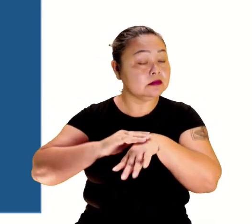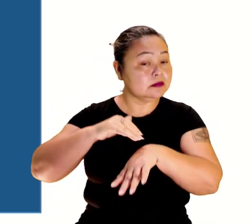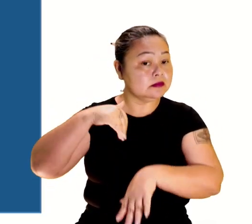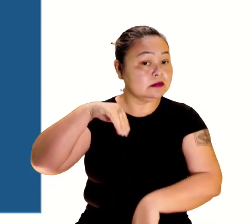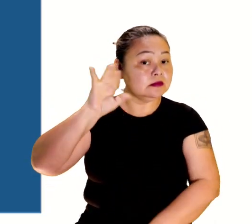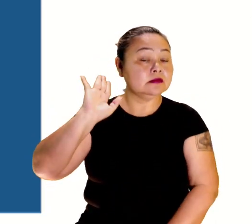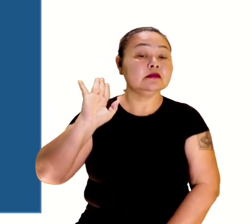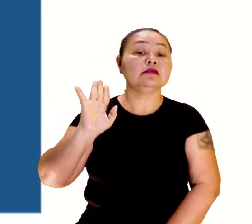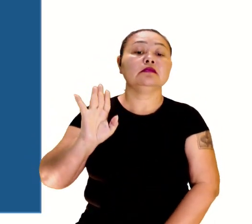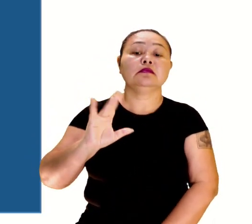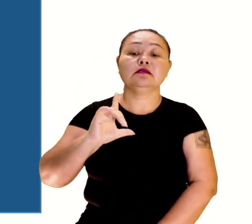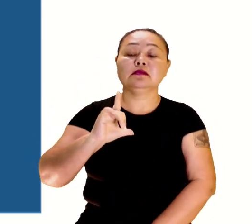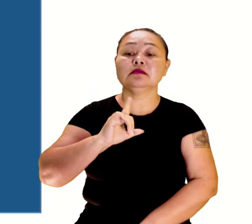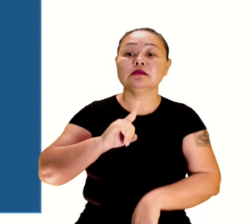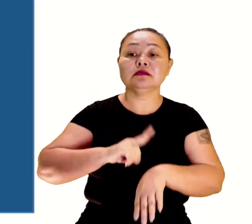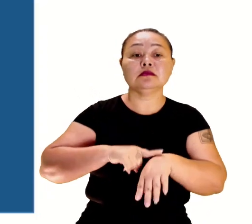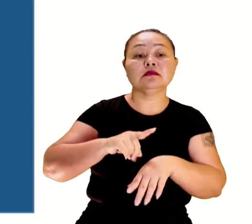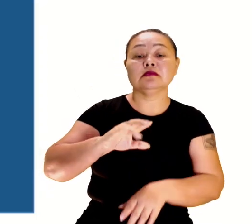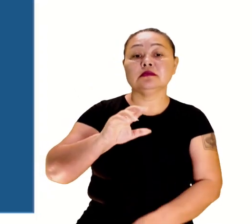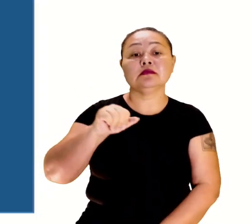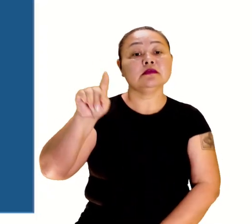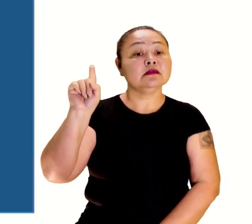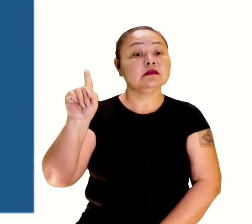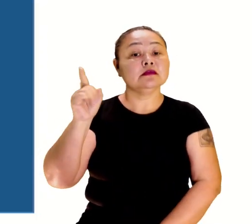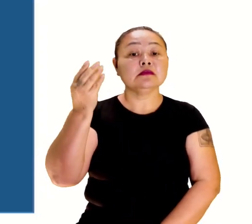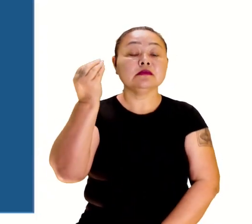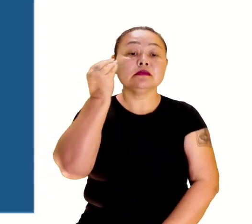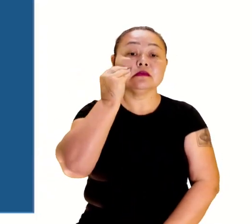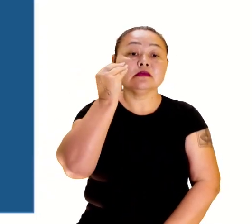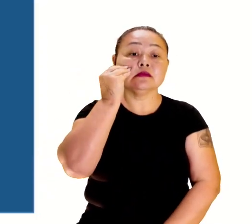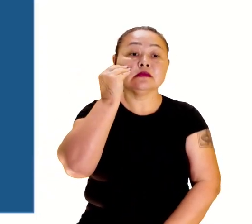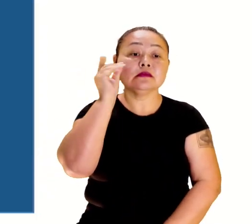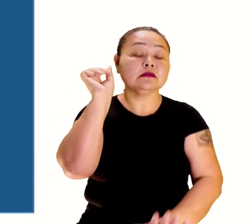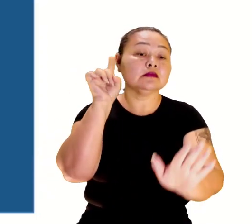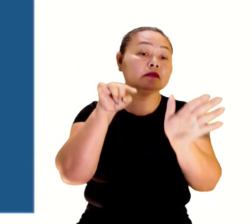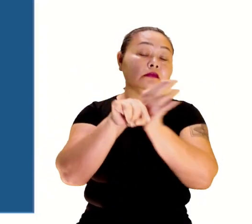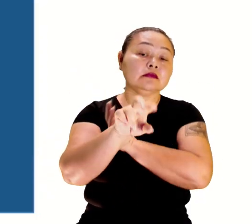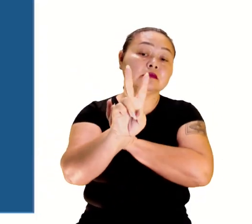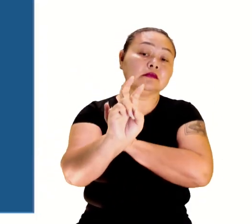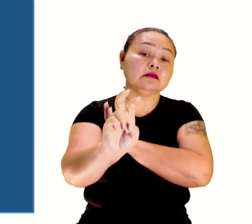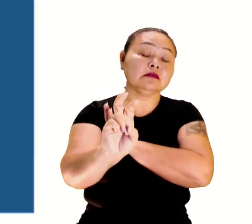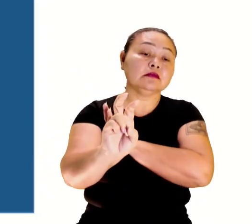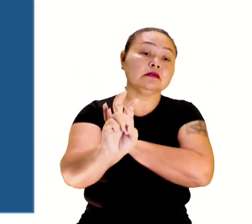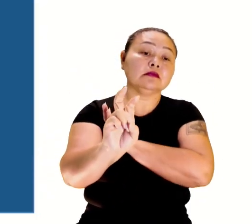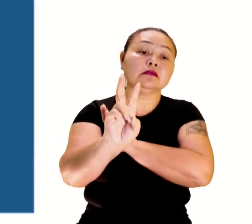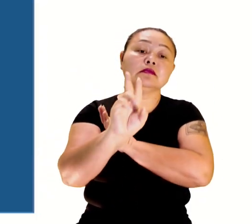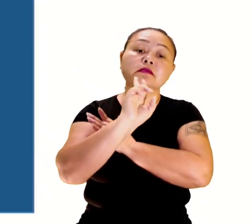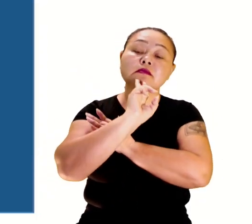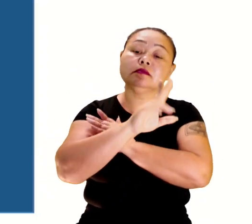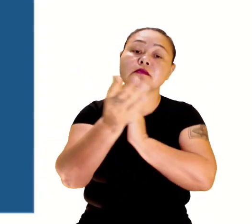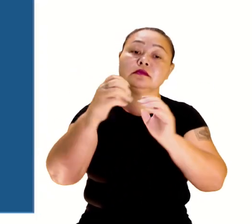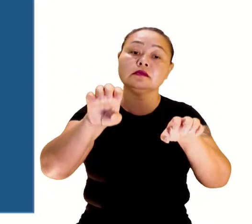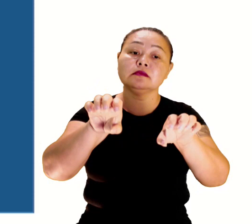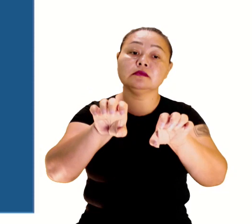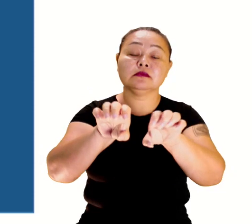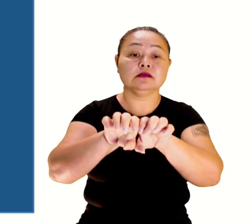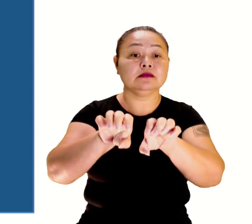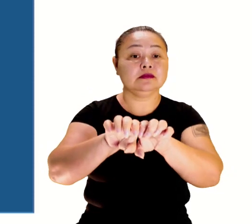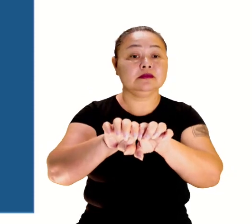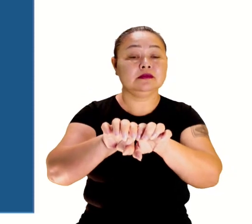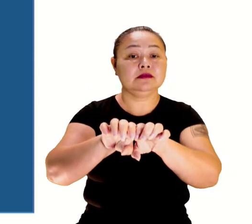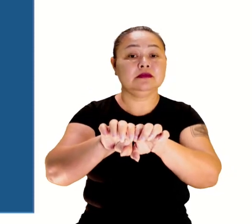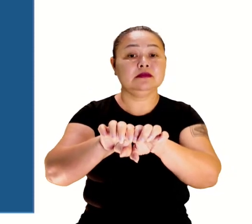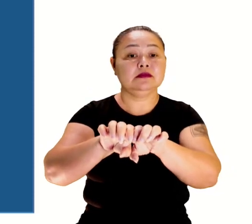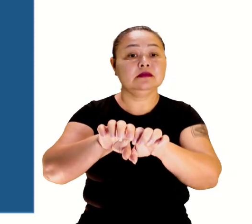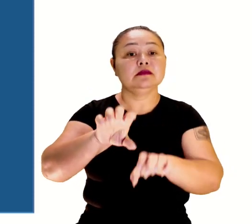Pra finalizar? inequação agora, uma inequação. Vamos ver agora a pergunta de número 5. Resolva a inequação.